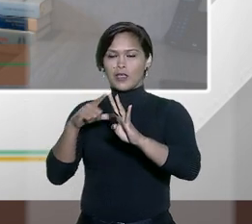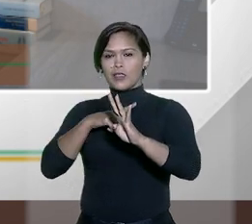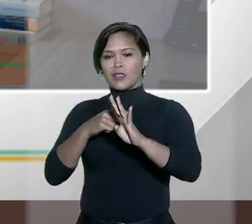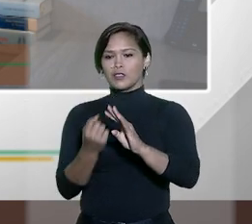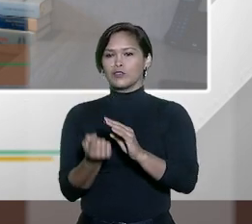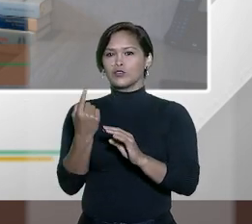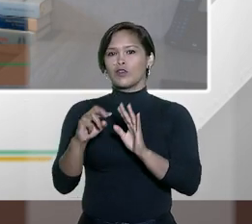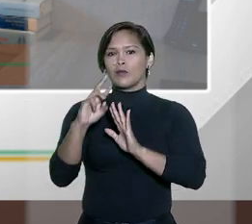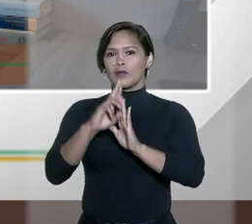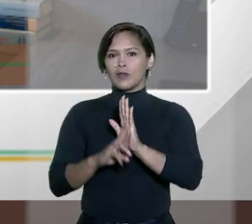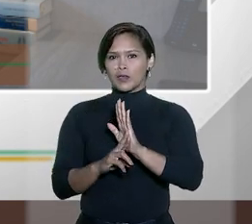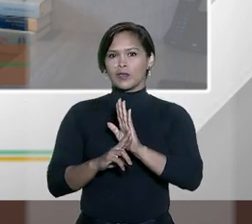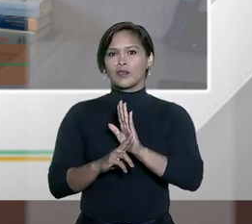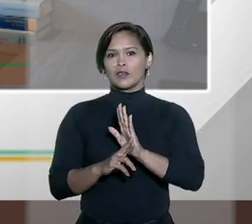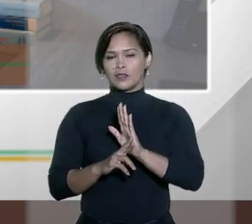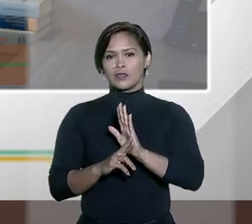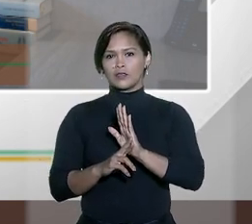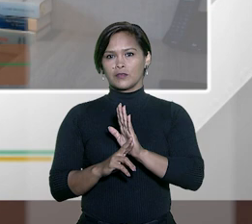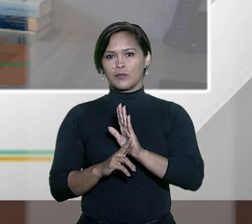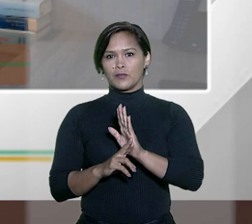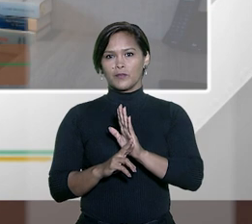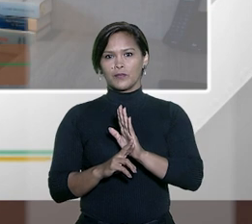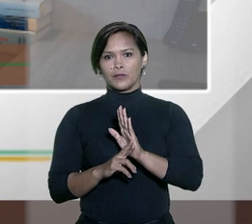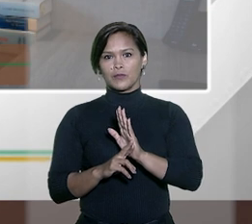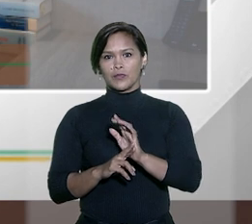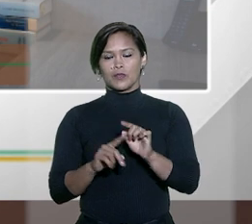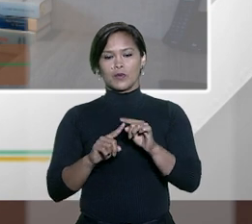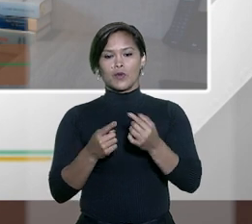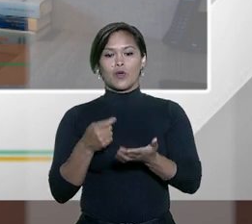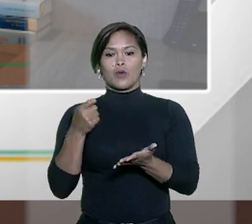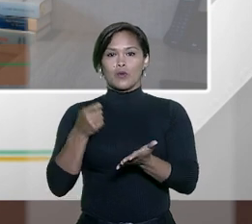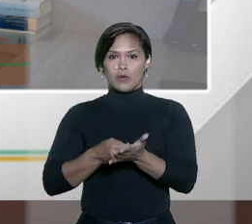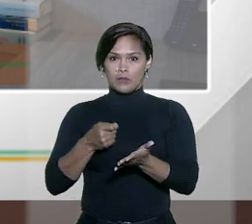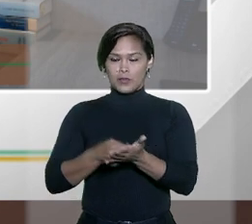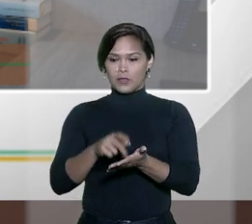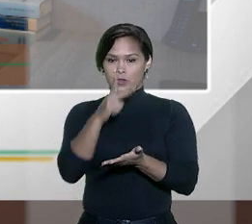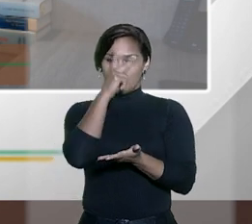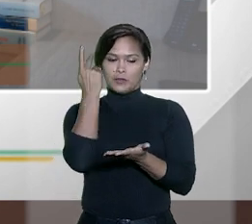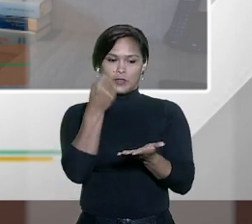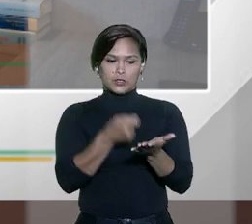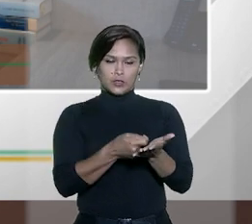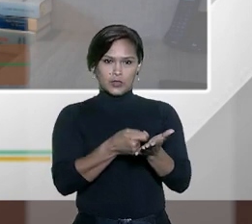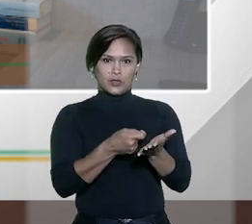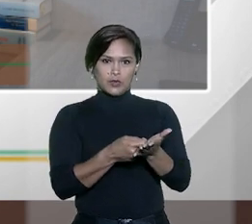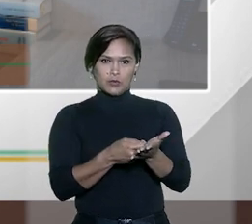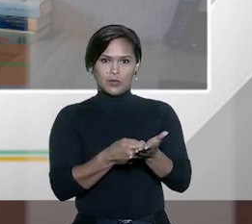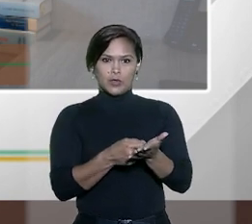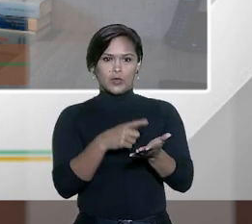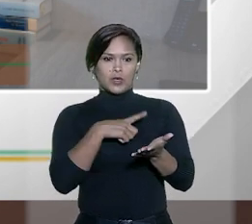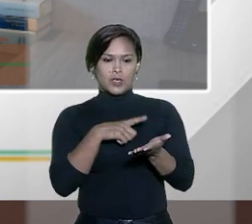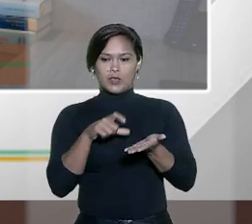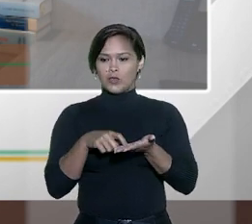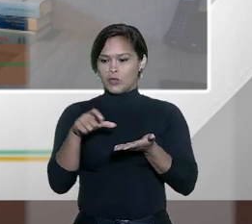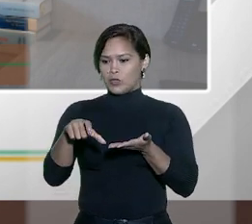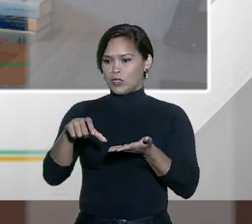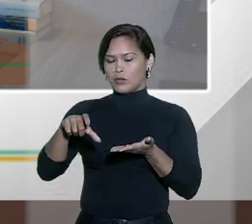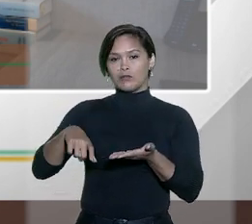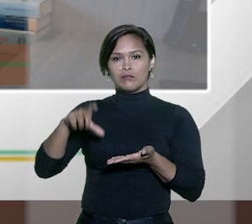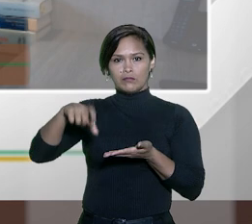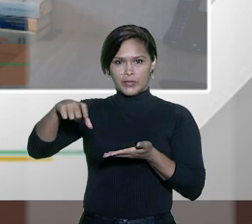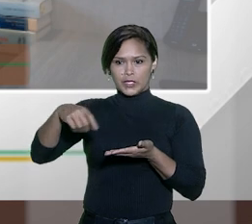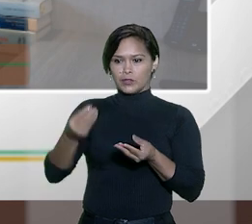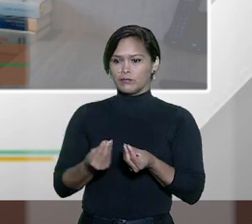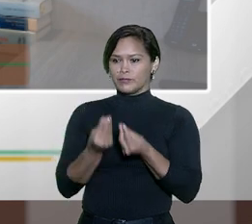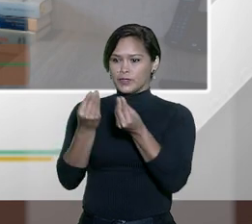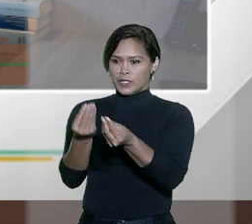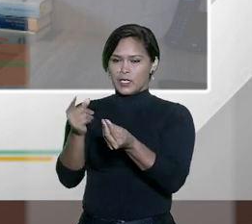Existe só uma regulamentação no seguinte sentido, de que o comprador, né, o cessionário, né, então eu tenho o cedente, que é o que cede, o